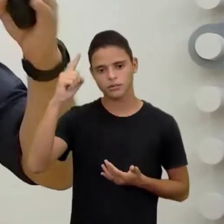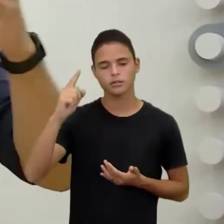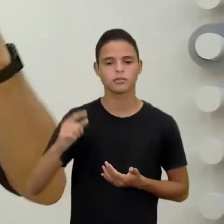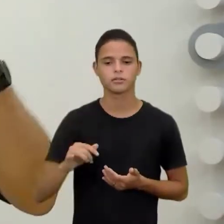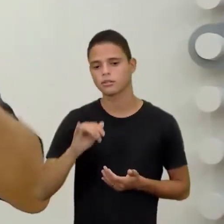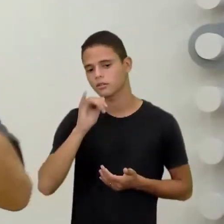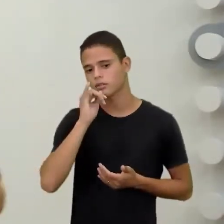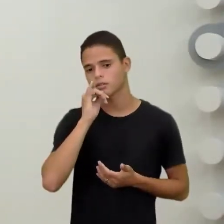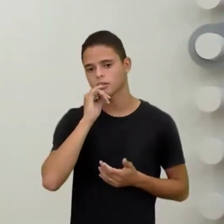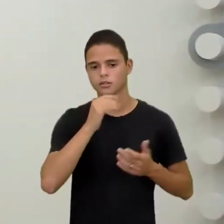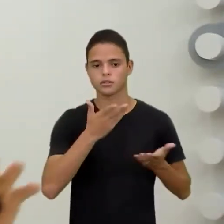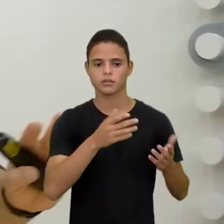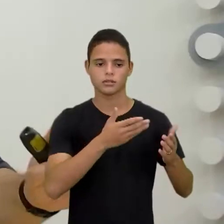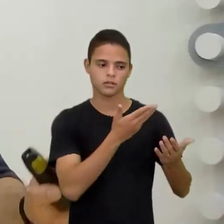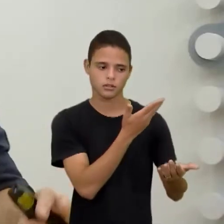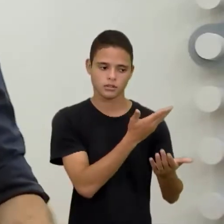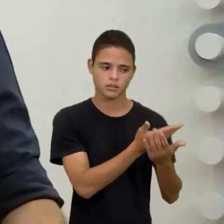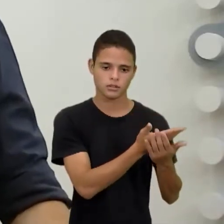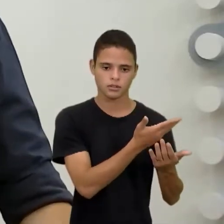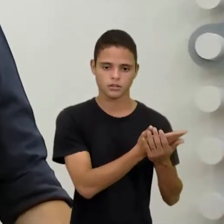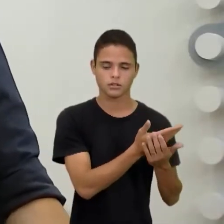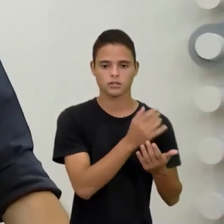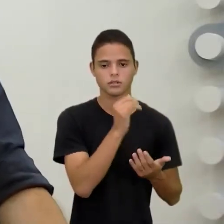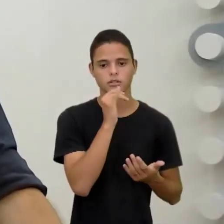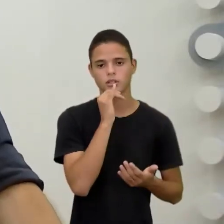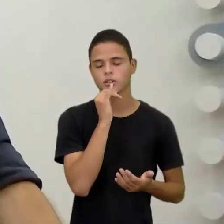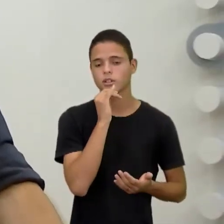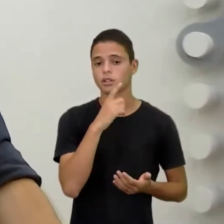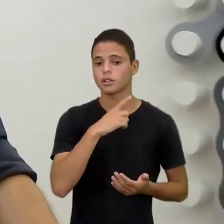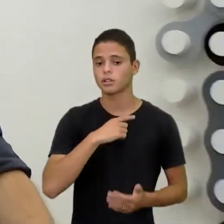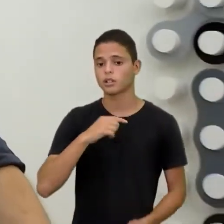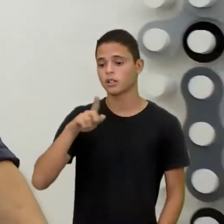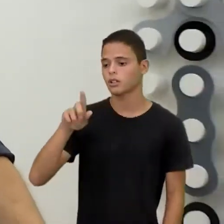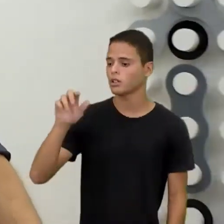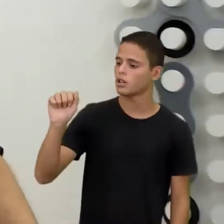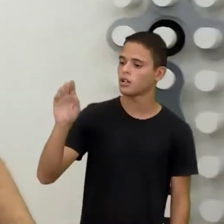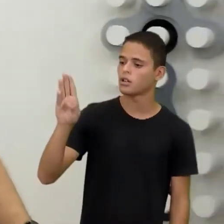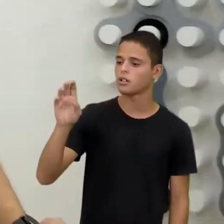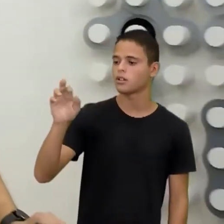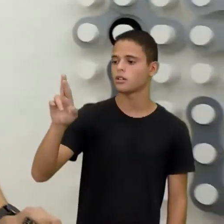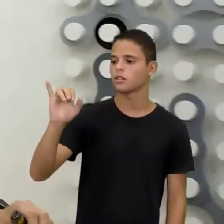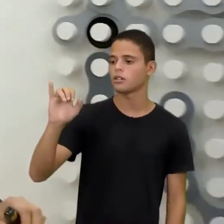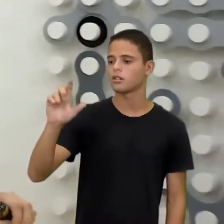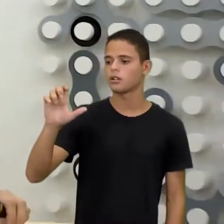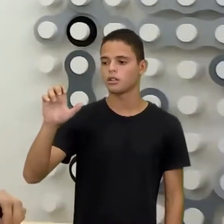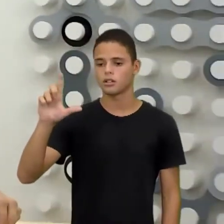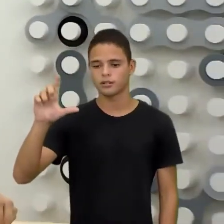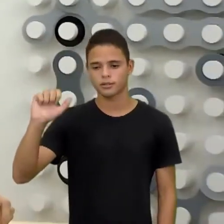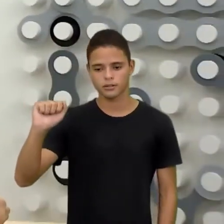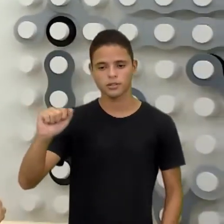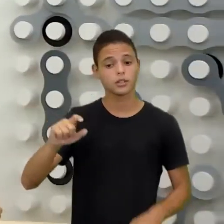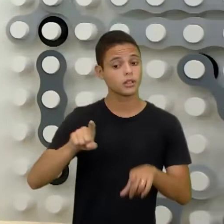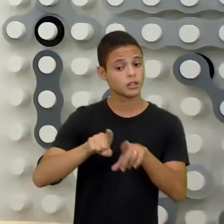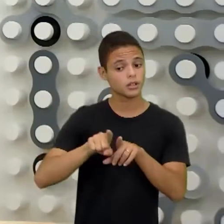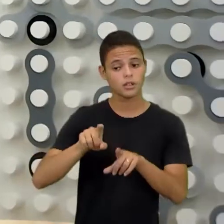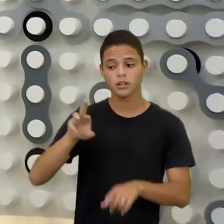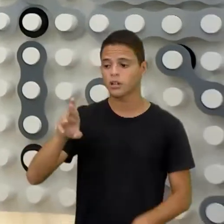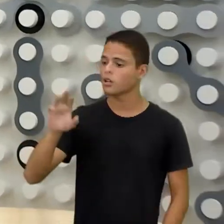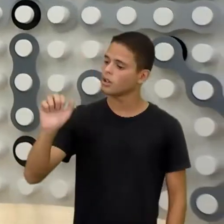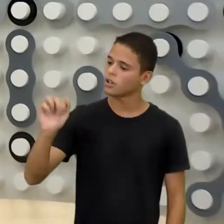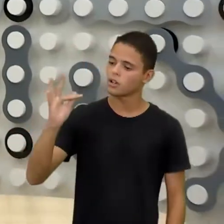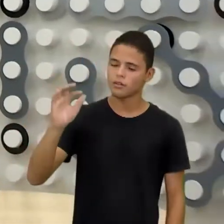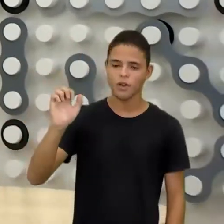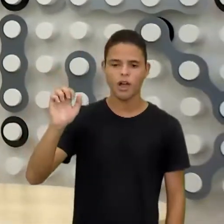estamos numa aula. Tenho vocês aqui, eu estou vendo a Gabriela falando comigo, deixa eu ver quem, o Rafael,